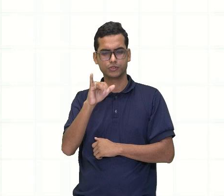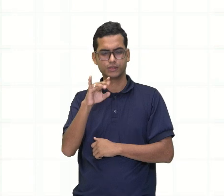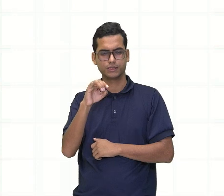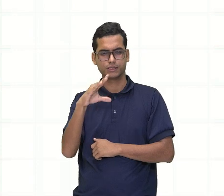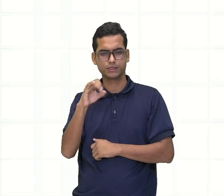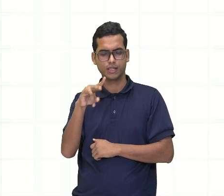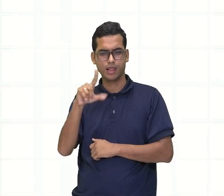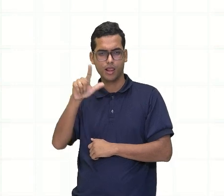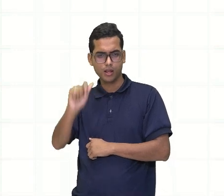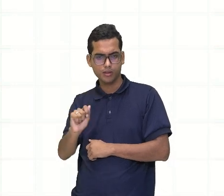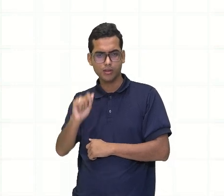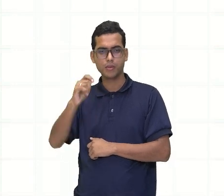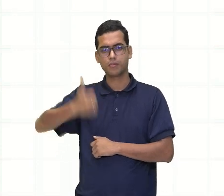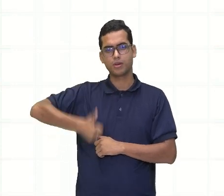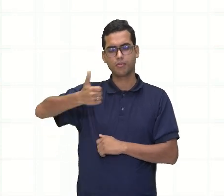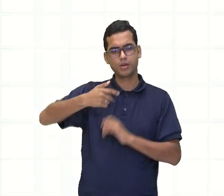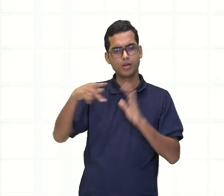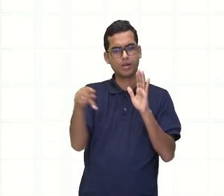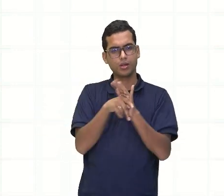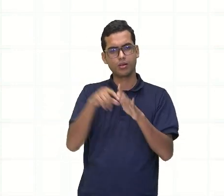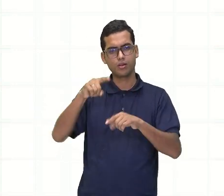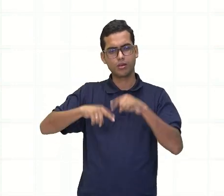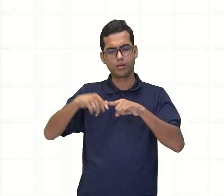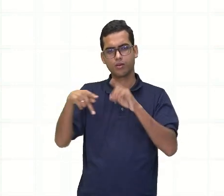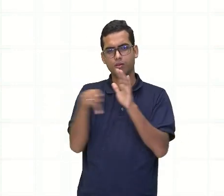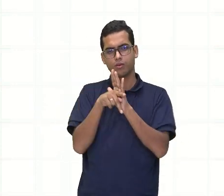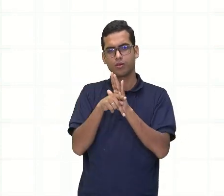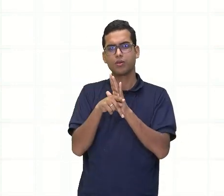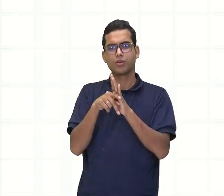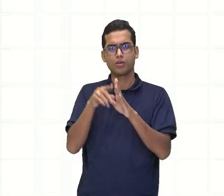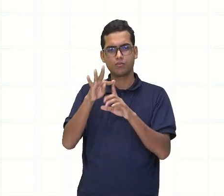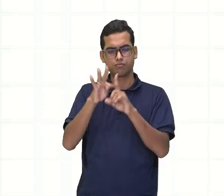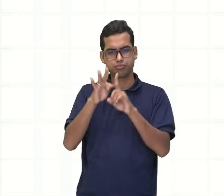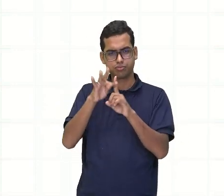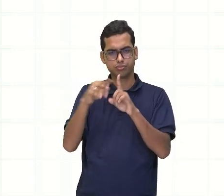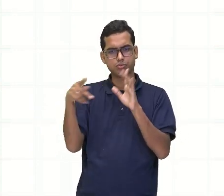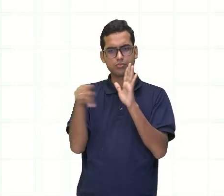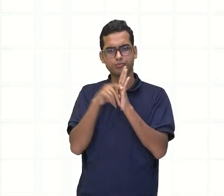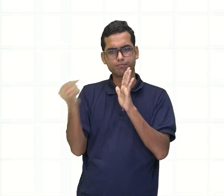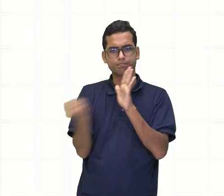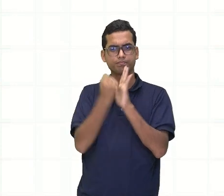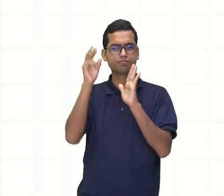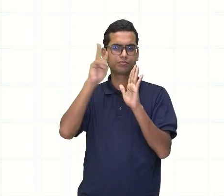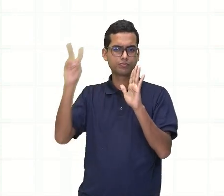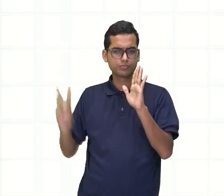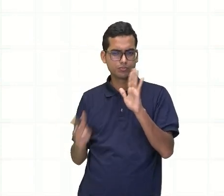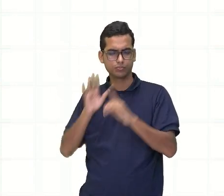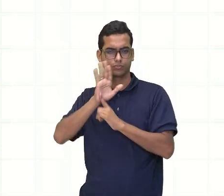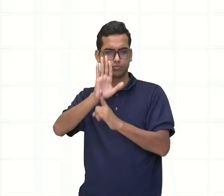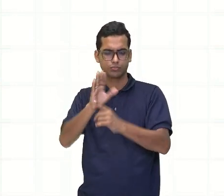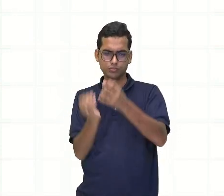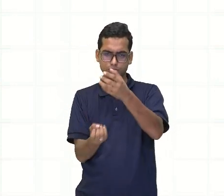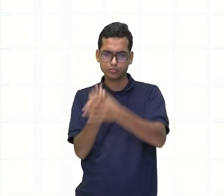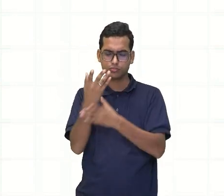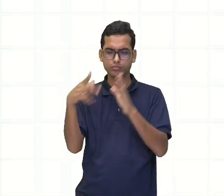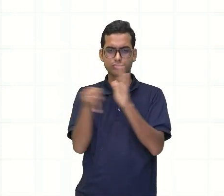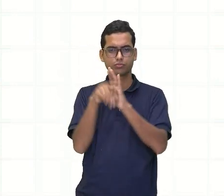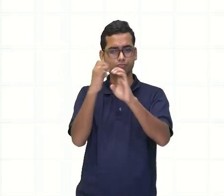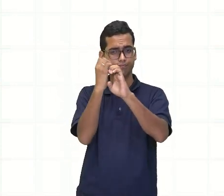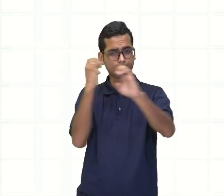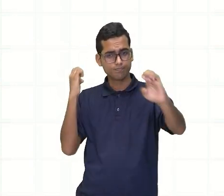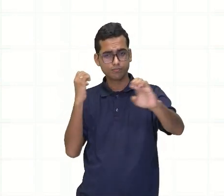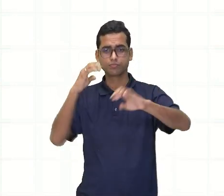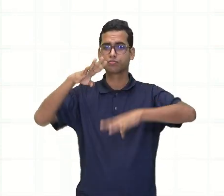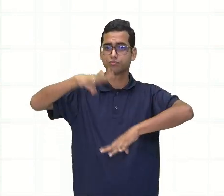máquina térmica da história, certo? Ela foi projetada pelo engenheiro e matemático